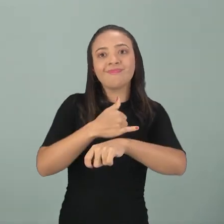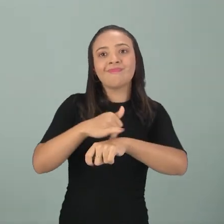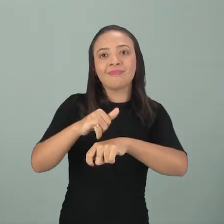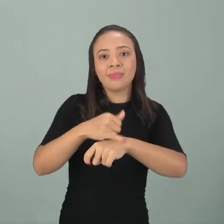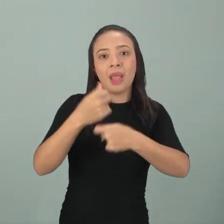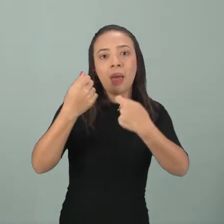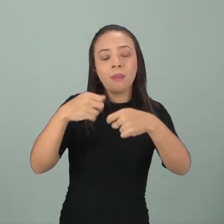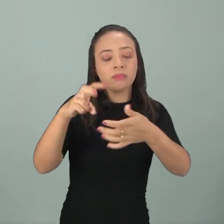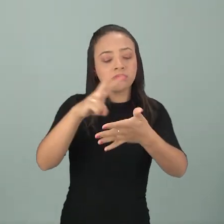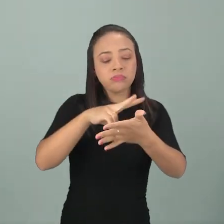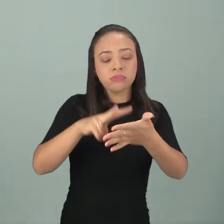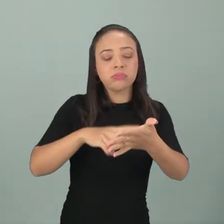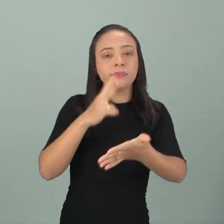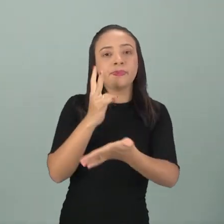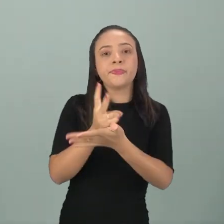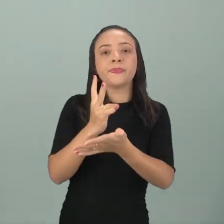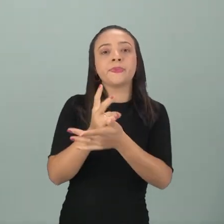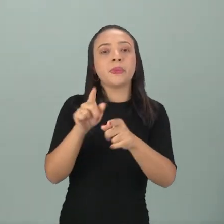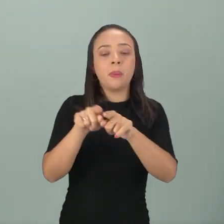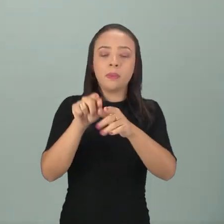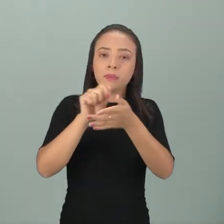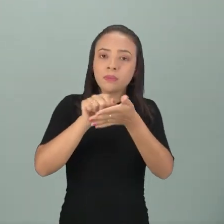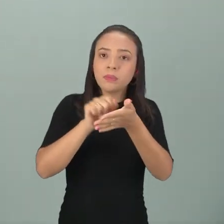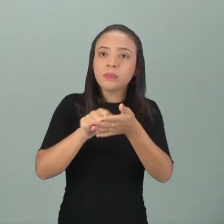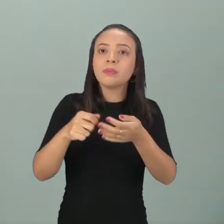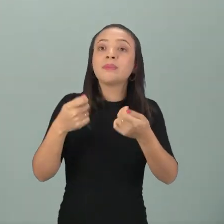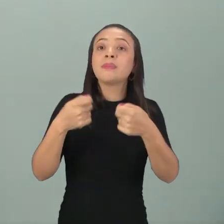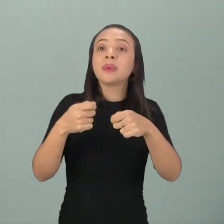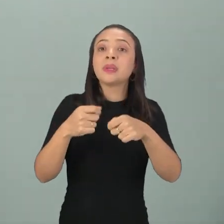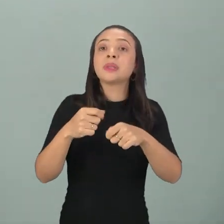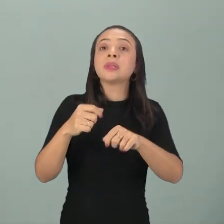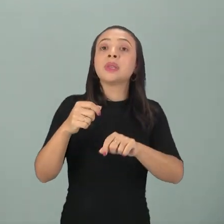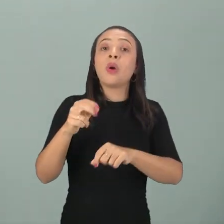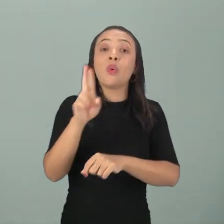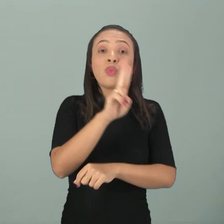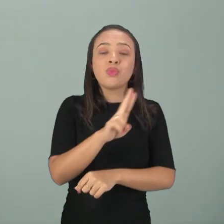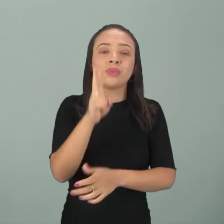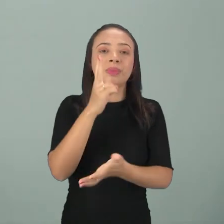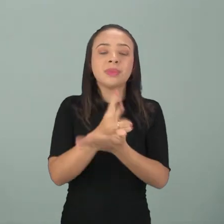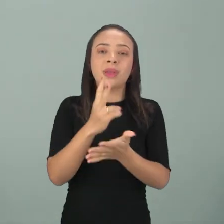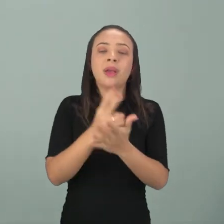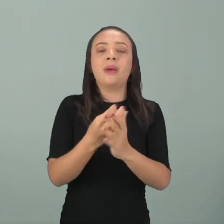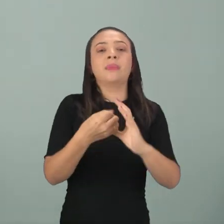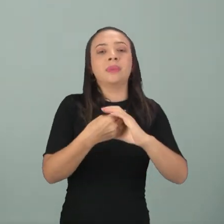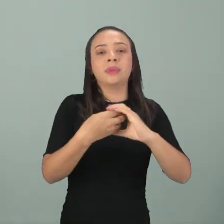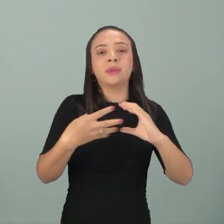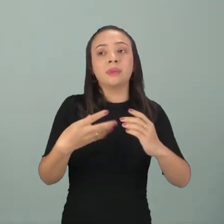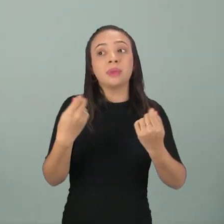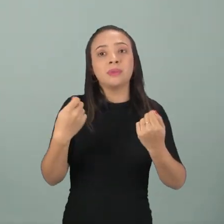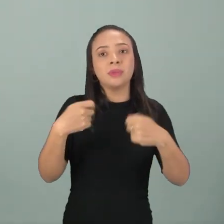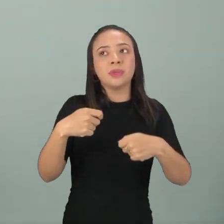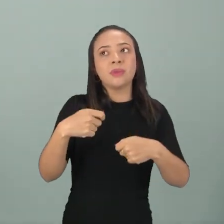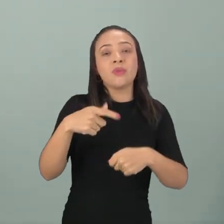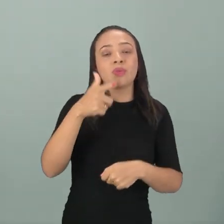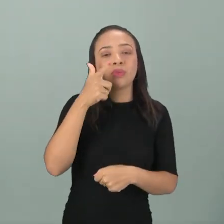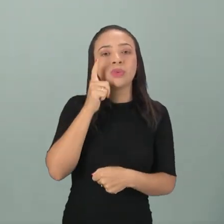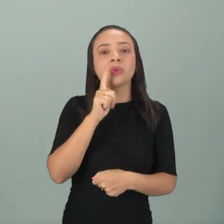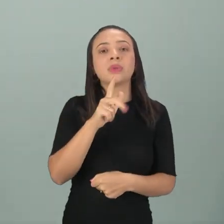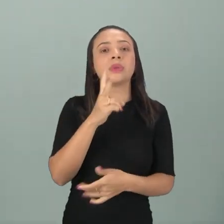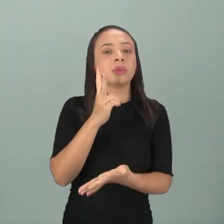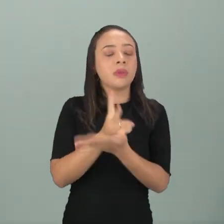Você precisa estar lendo, você precisa estar escrevendo, você precisa estar pontuando essas características para você pegar os